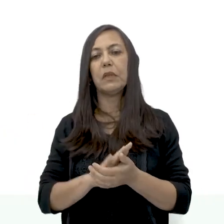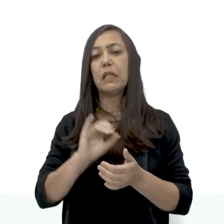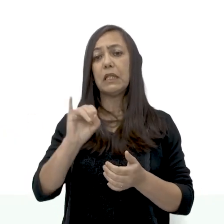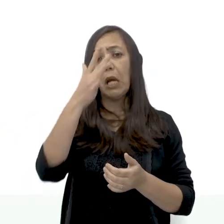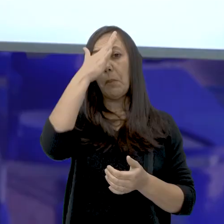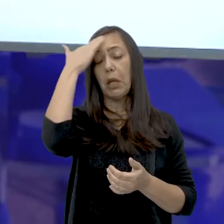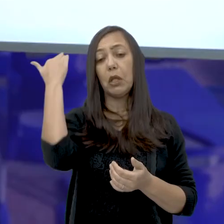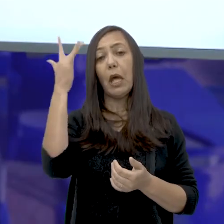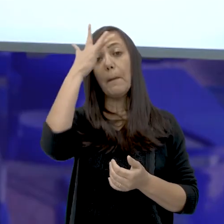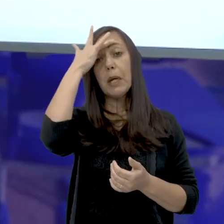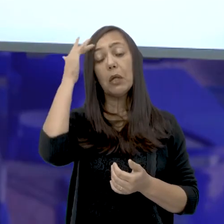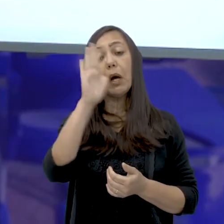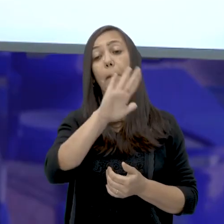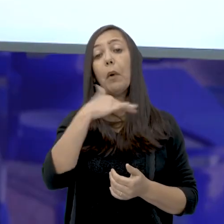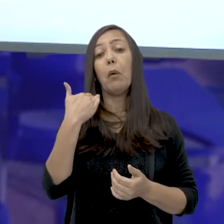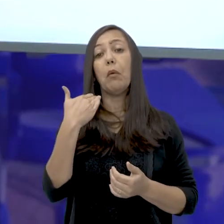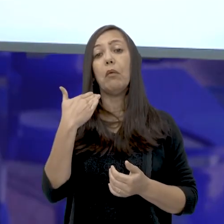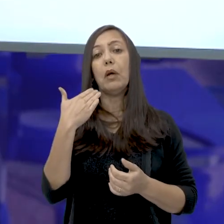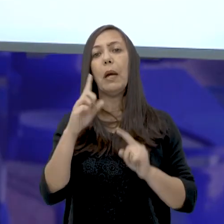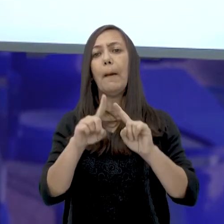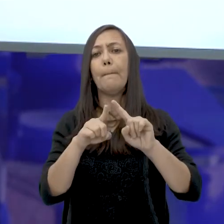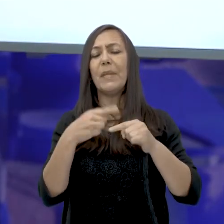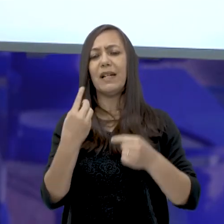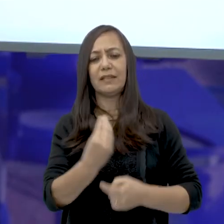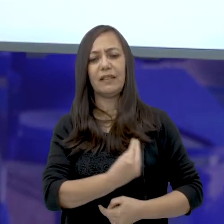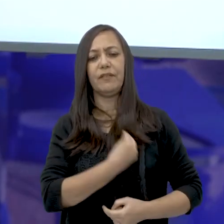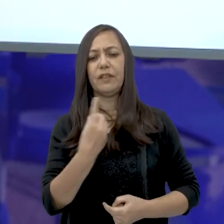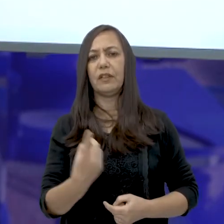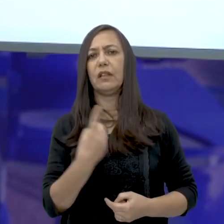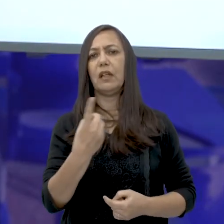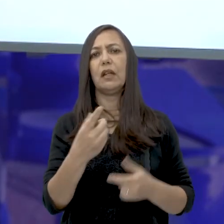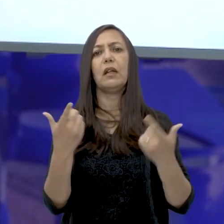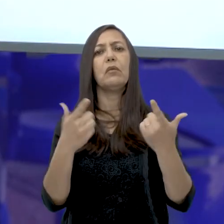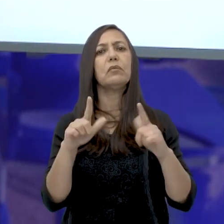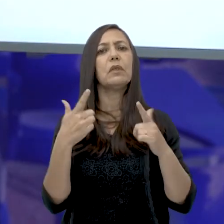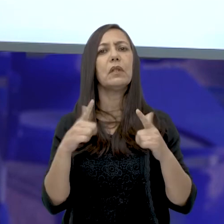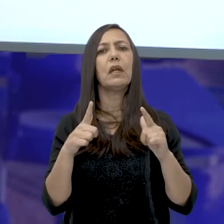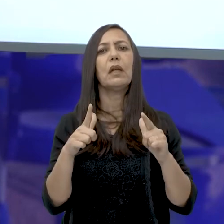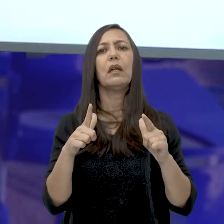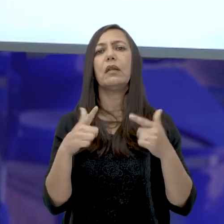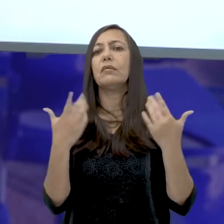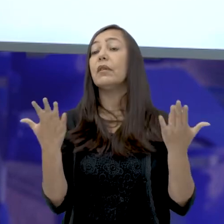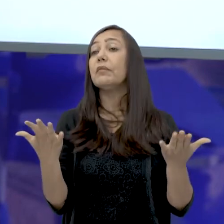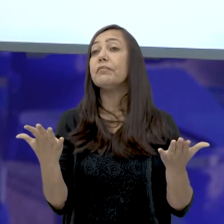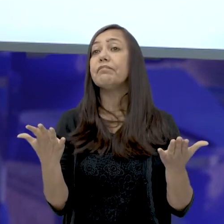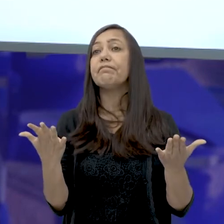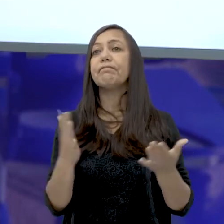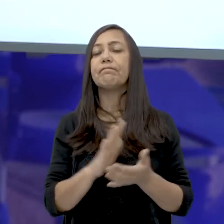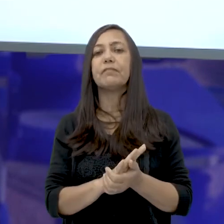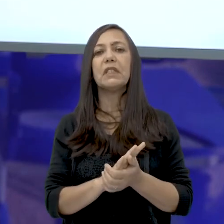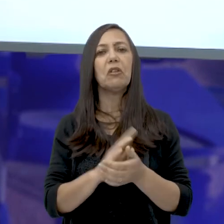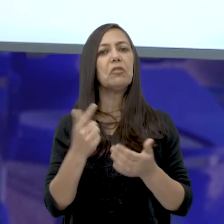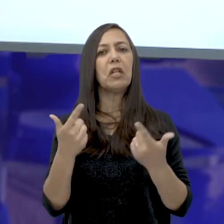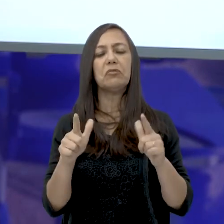não adianta, não tem sentido acreditar nessa crença ou no sagrado que ela